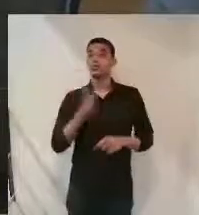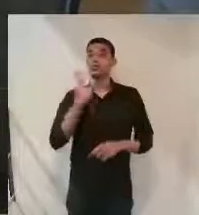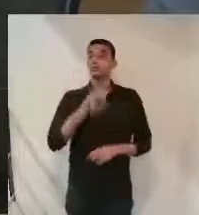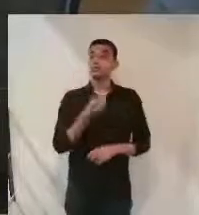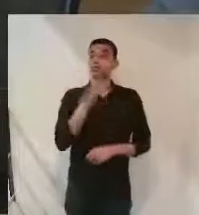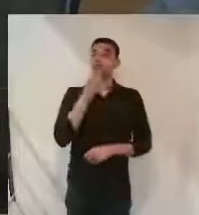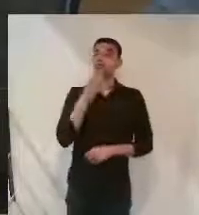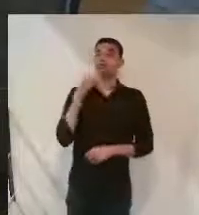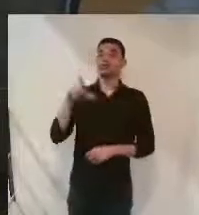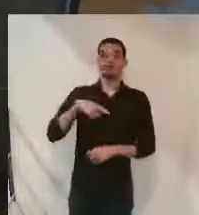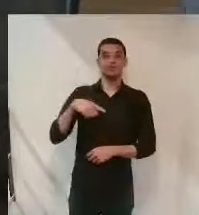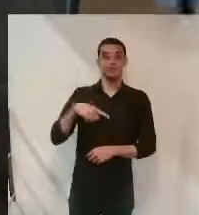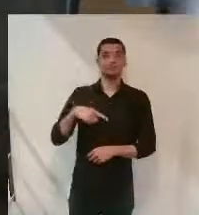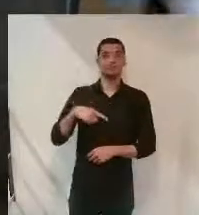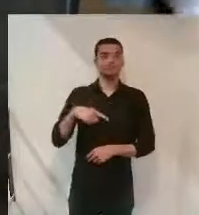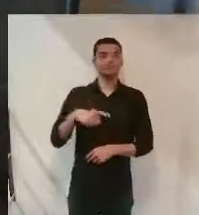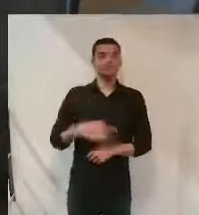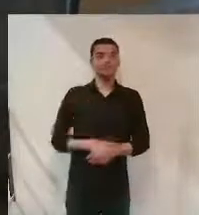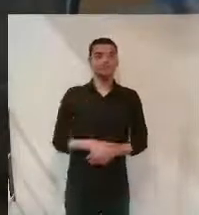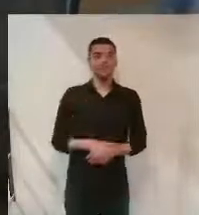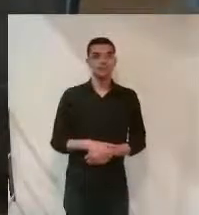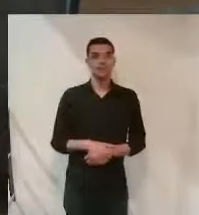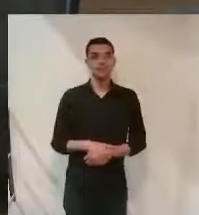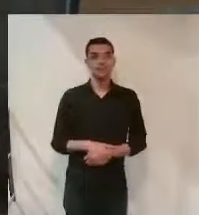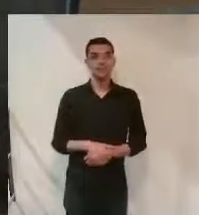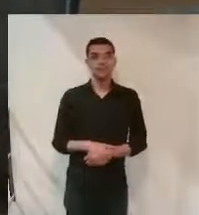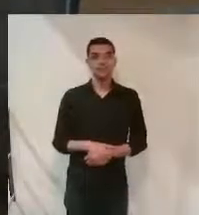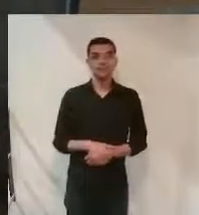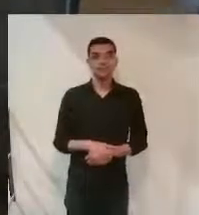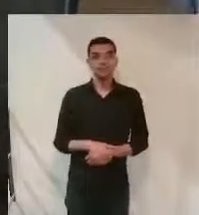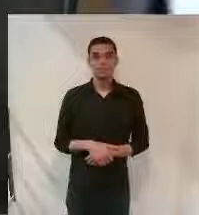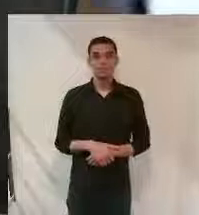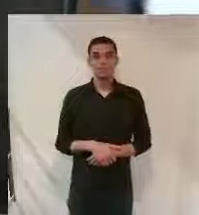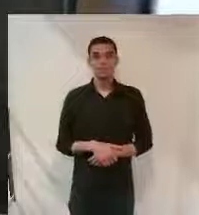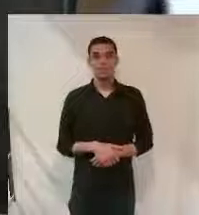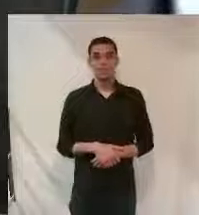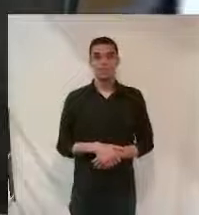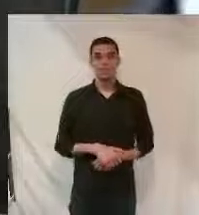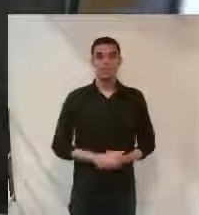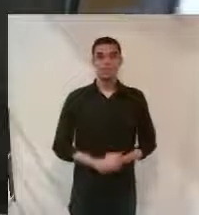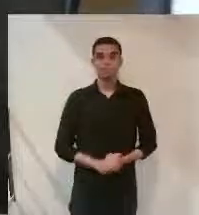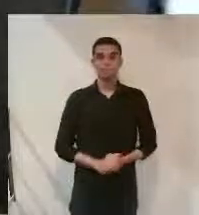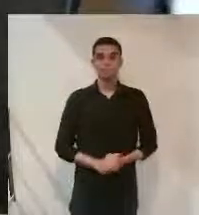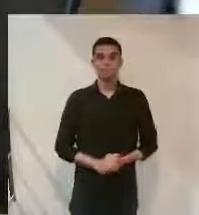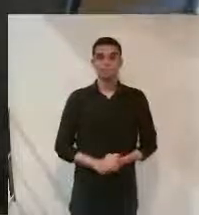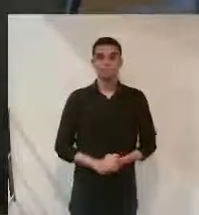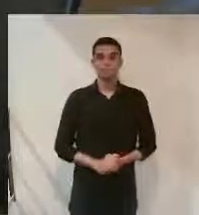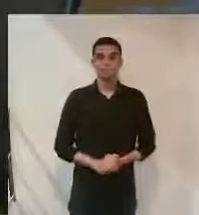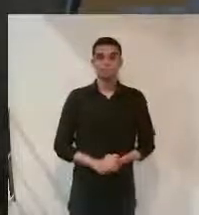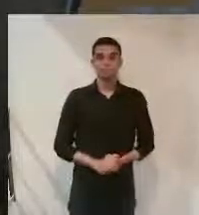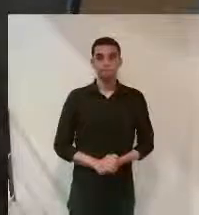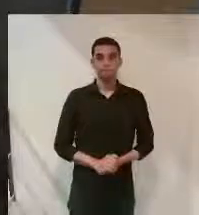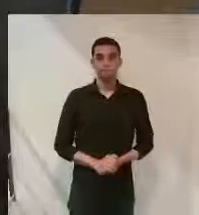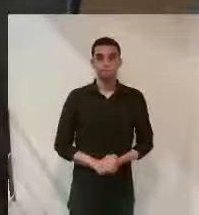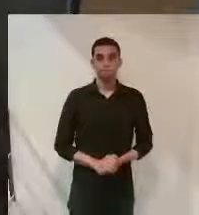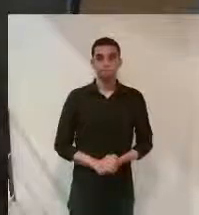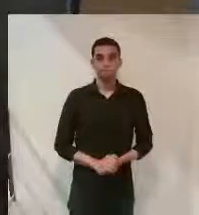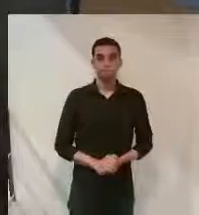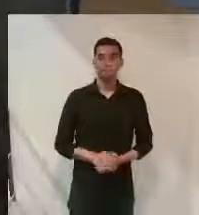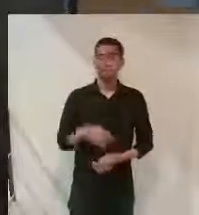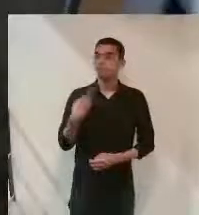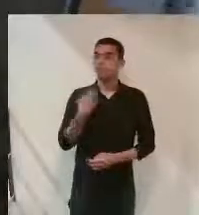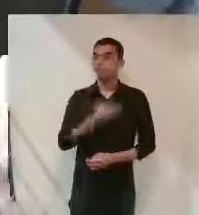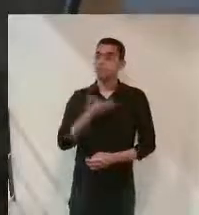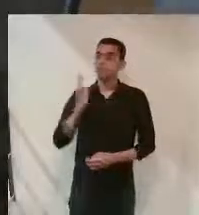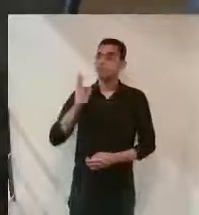oportunidade, doutor Edilson, doutor Carlos, doutor Pedro, doutor Eduardo Elvino, já estamos